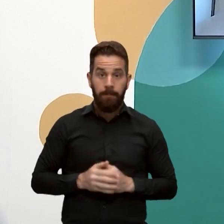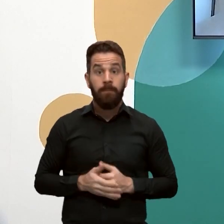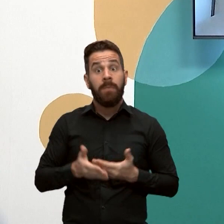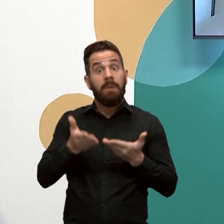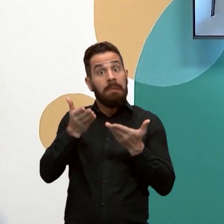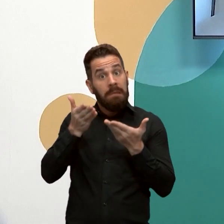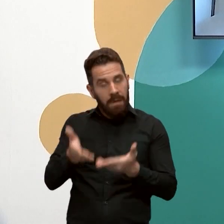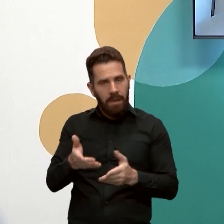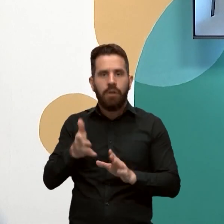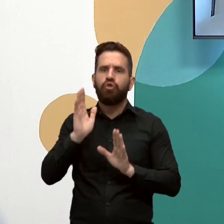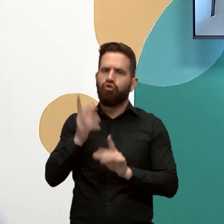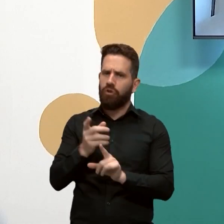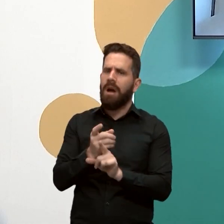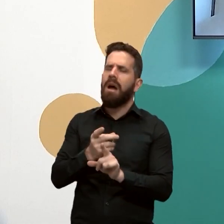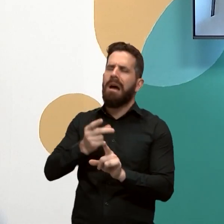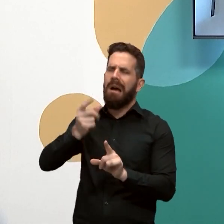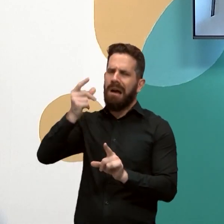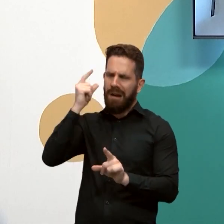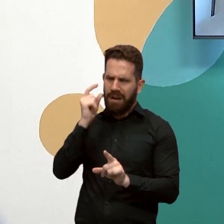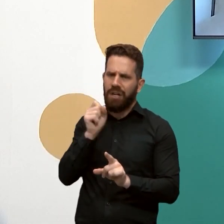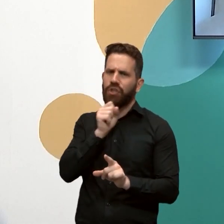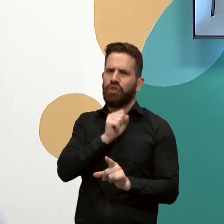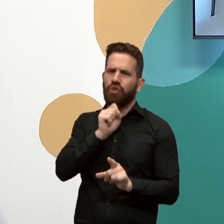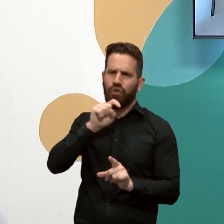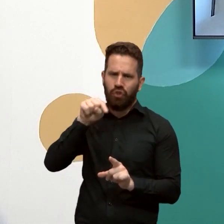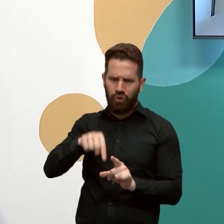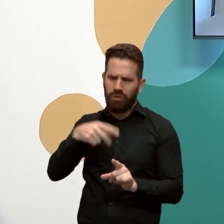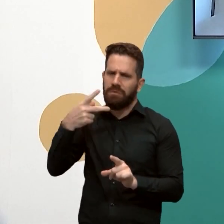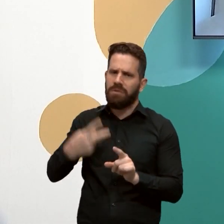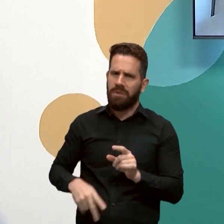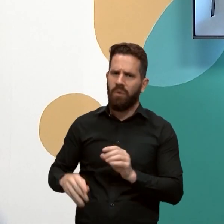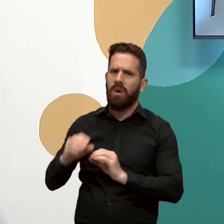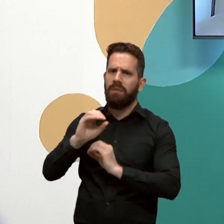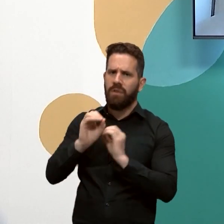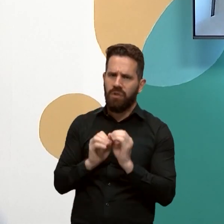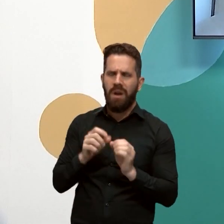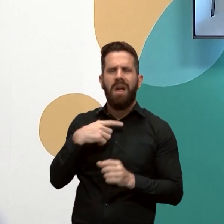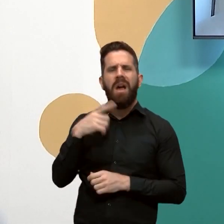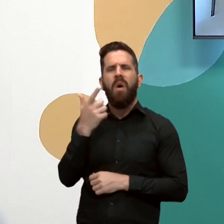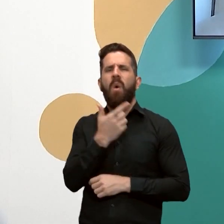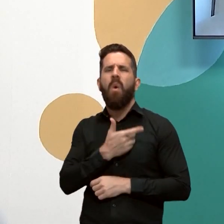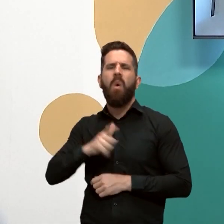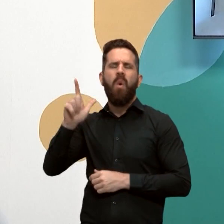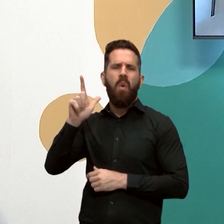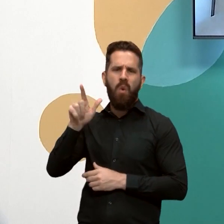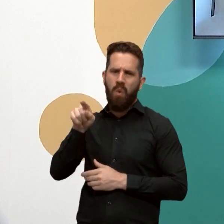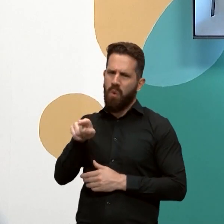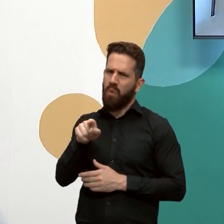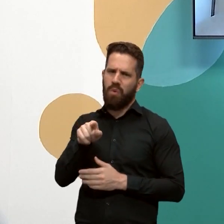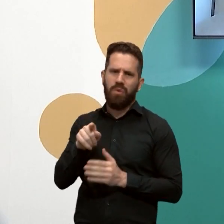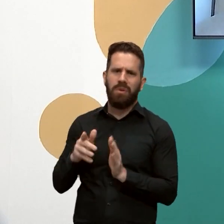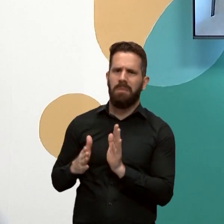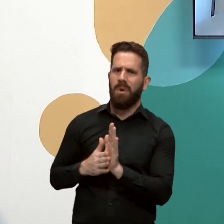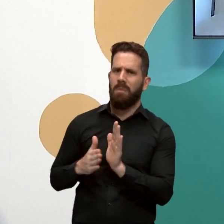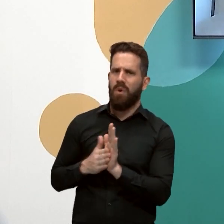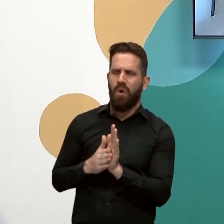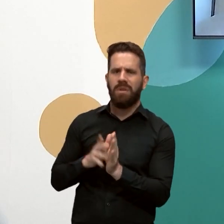revista já bem antiga da UFG, né? Ela tinha um outro perfil, ela era uma revista impressa, ela era uma